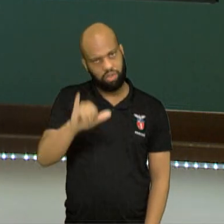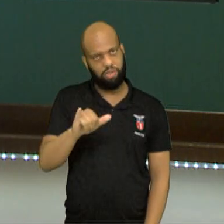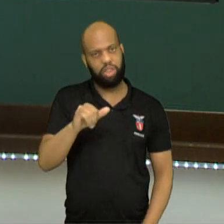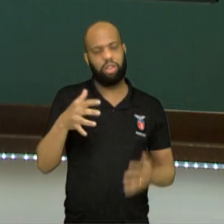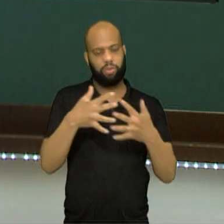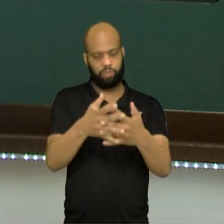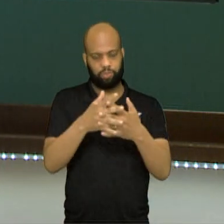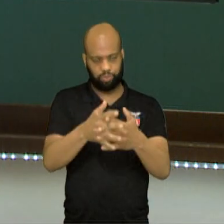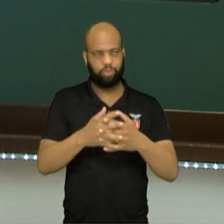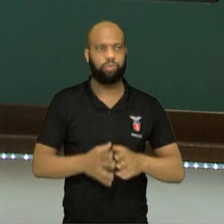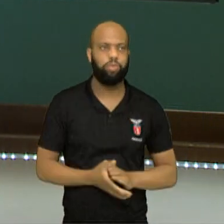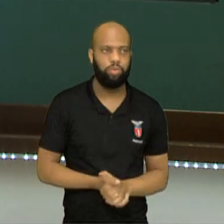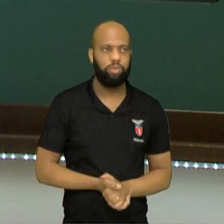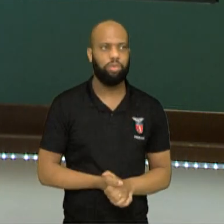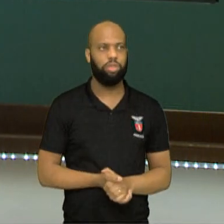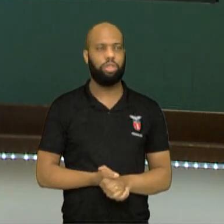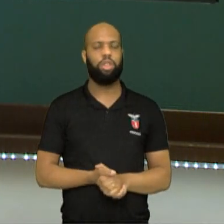bom?